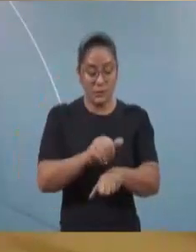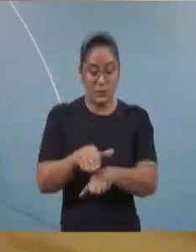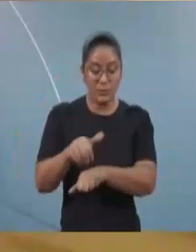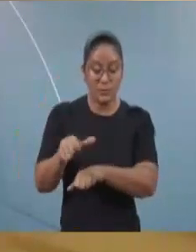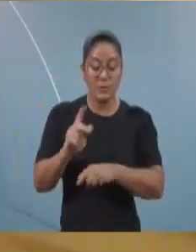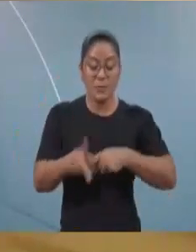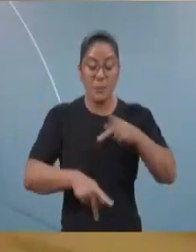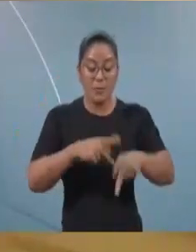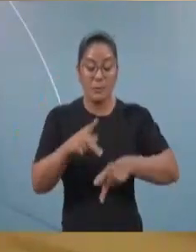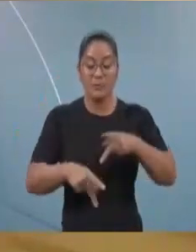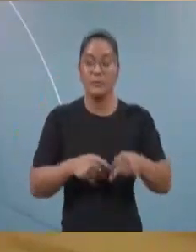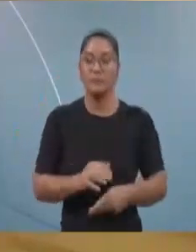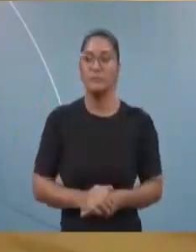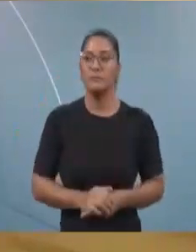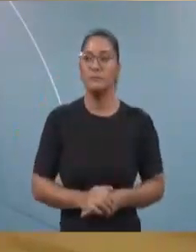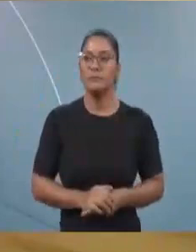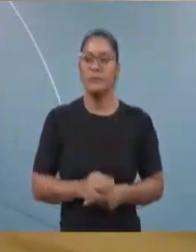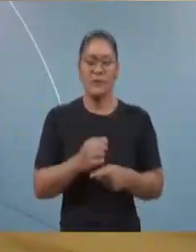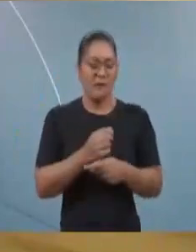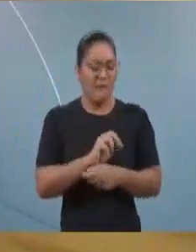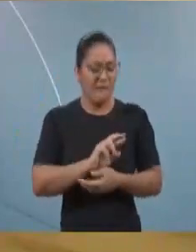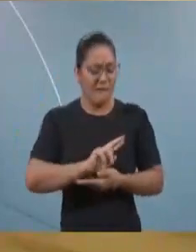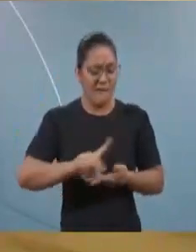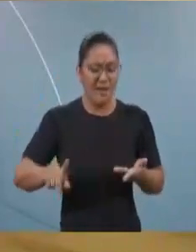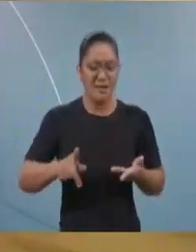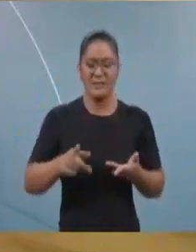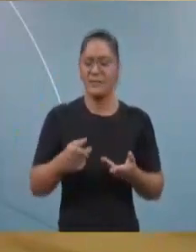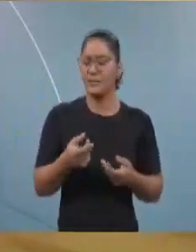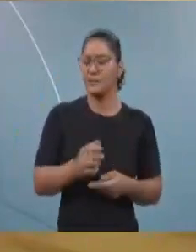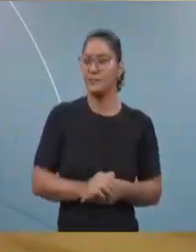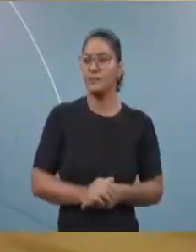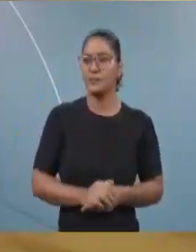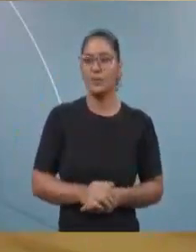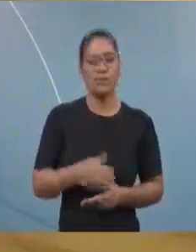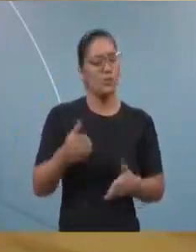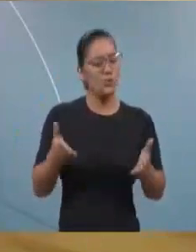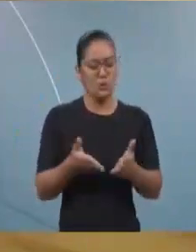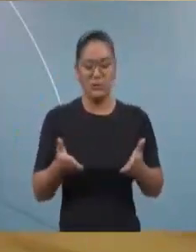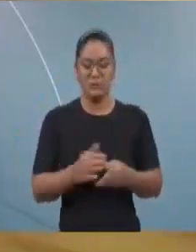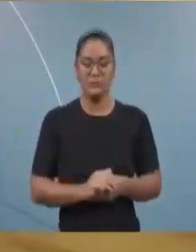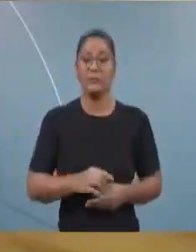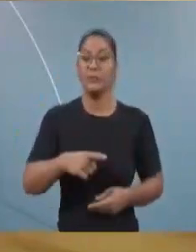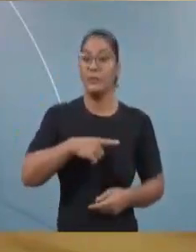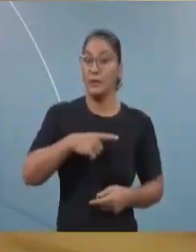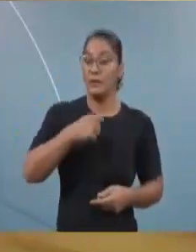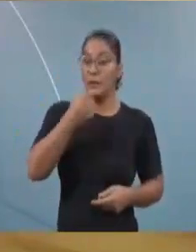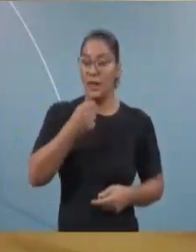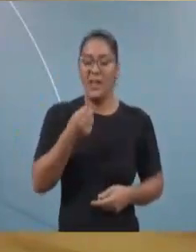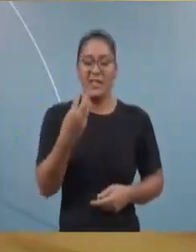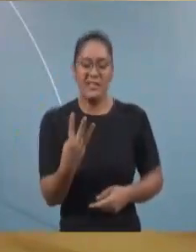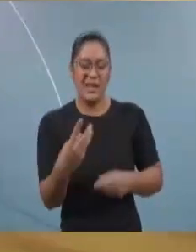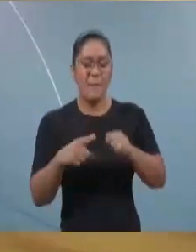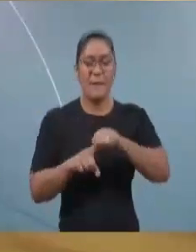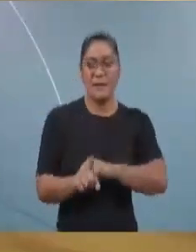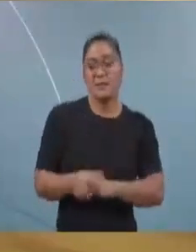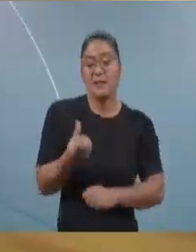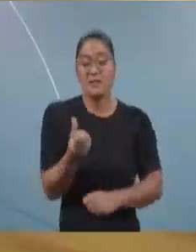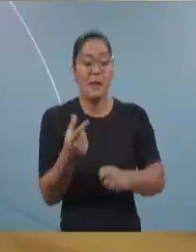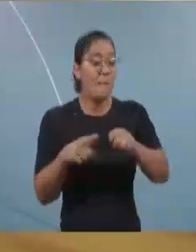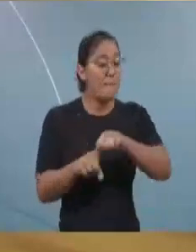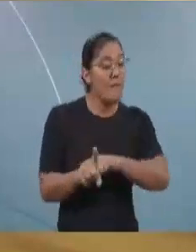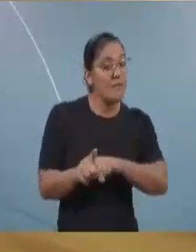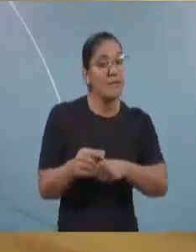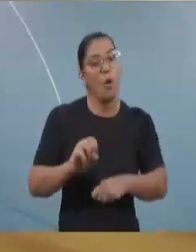à população muitos casos já não vem de hoje já tem medicamentos faltando a 3 meses a 6